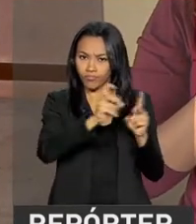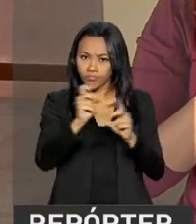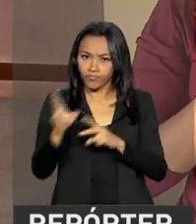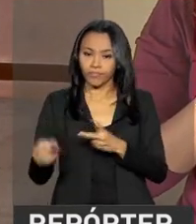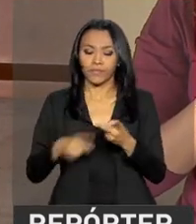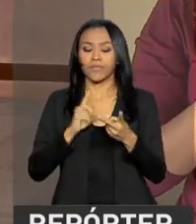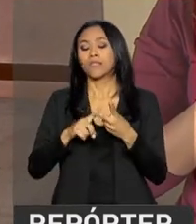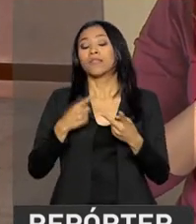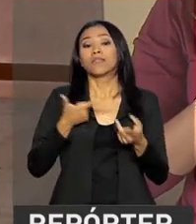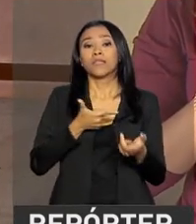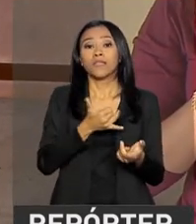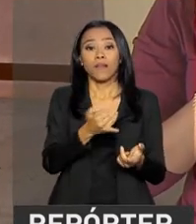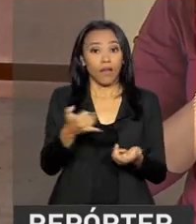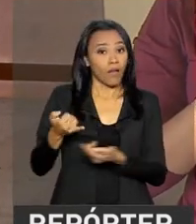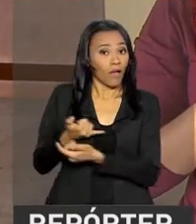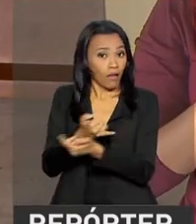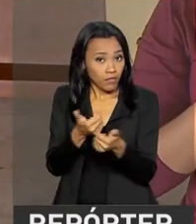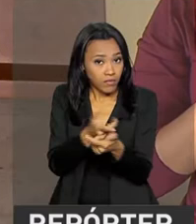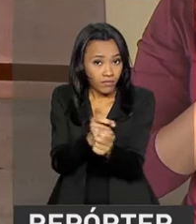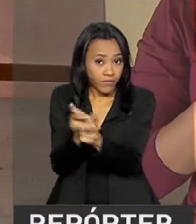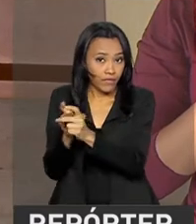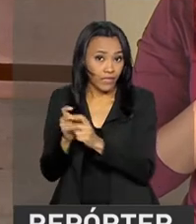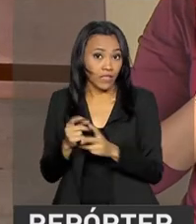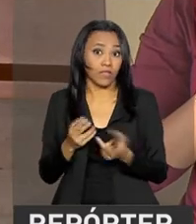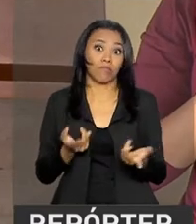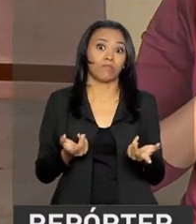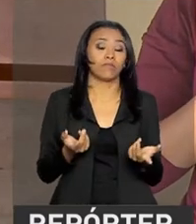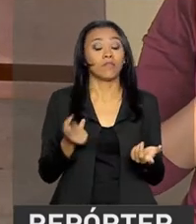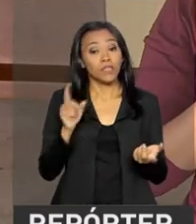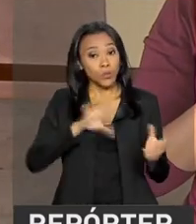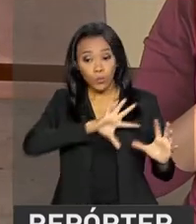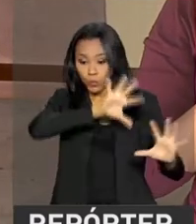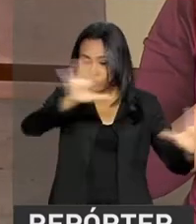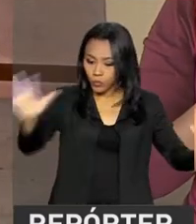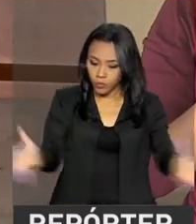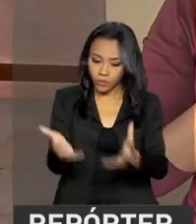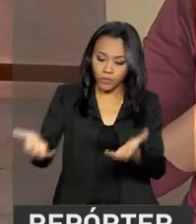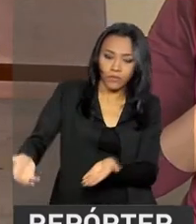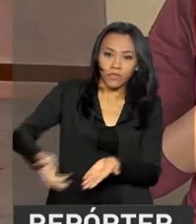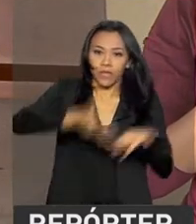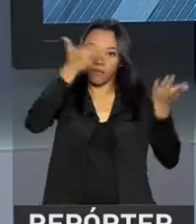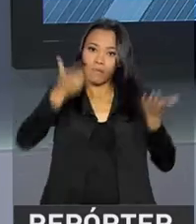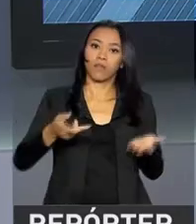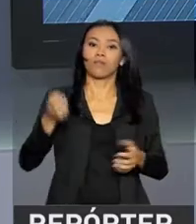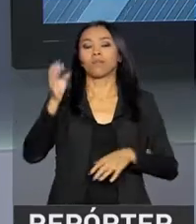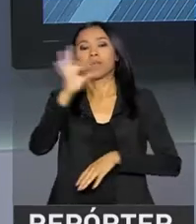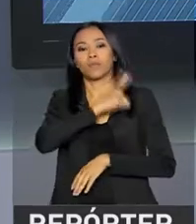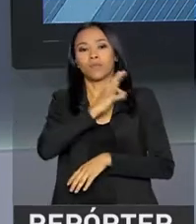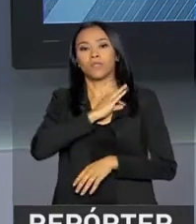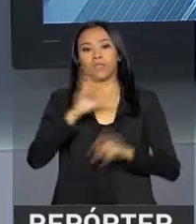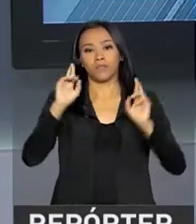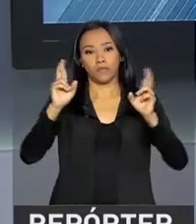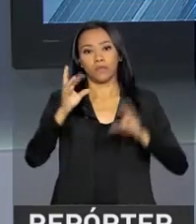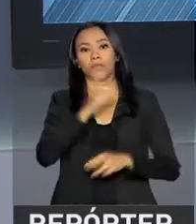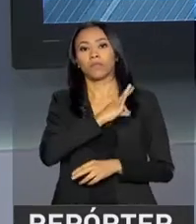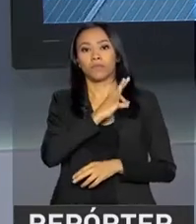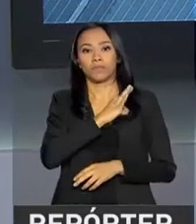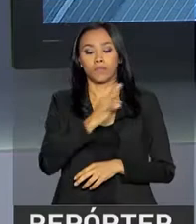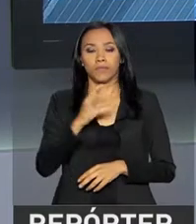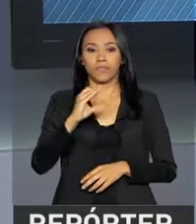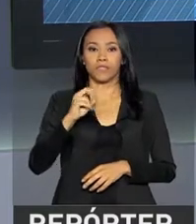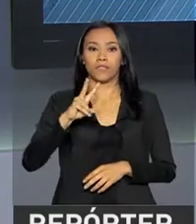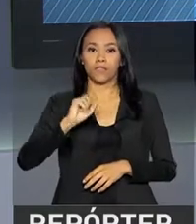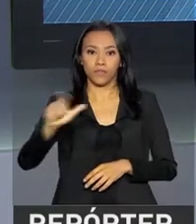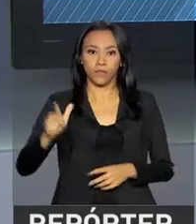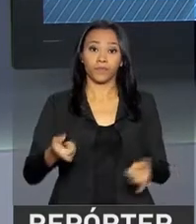transporte de armas ilegais todo esse material vai ser enviado para a polícia civil e também pela polícia federal o sétimo lote do abono